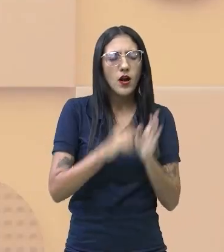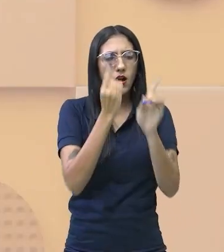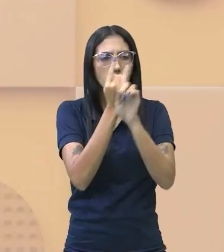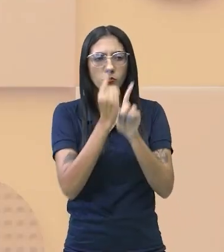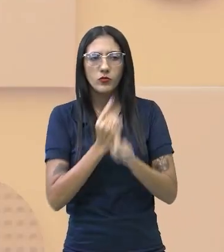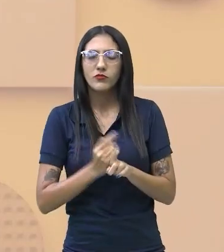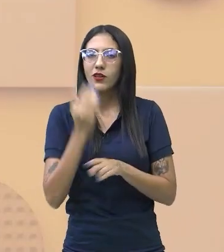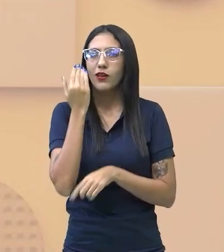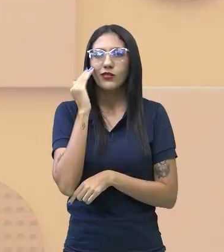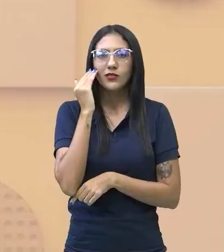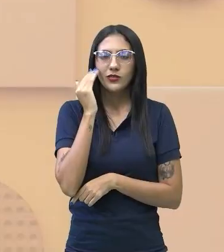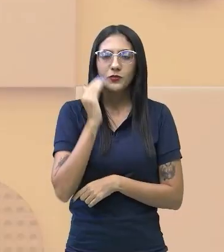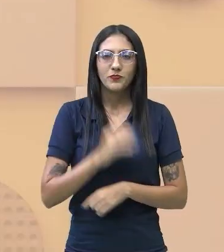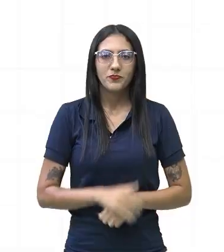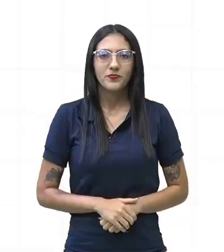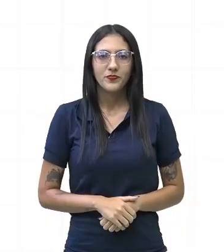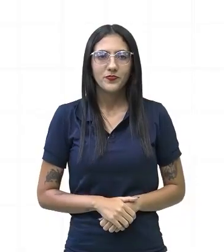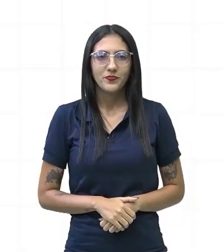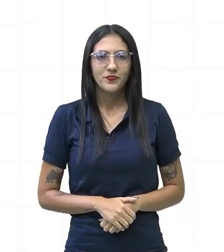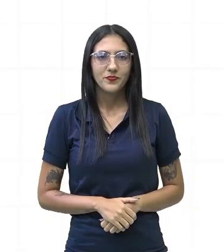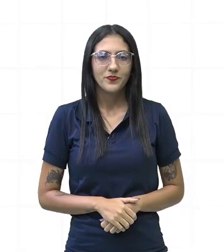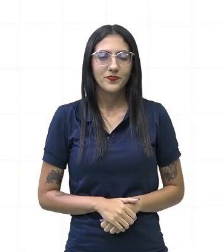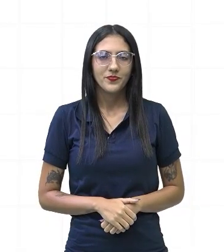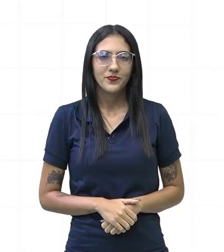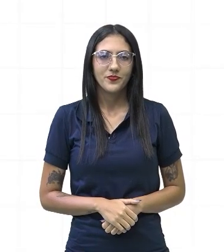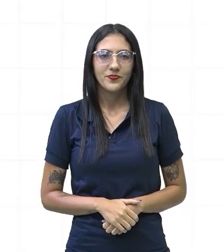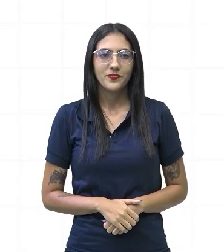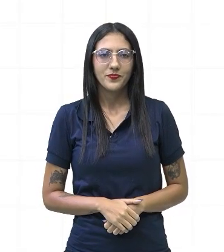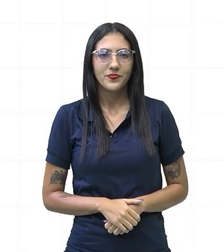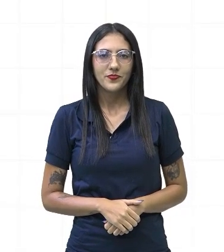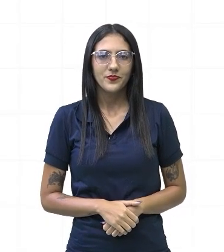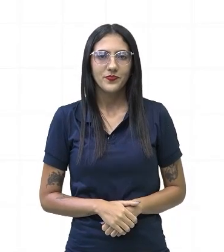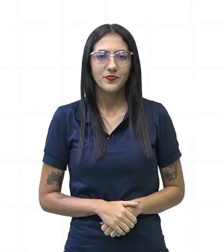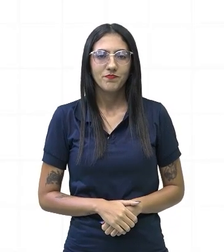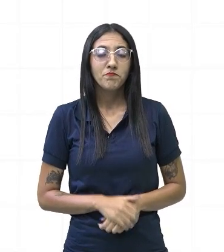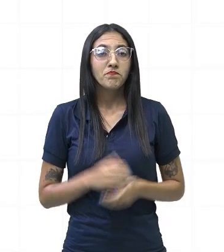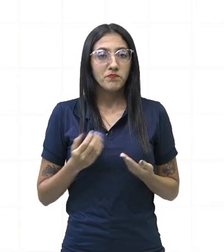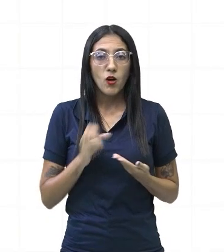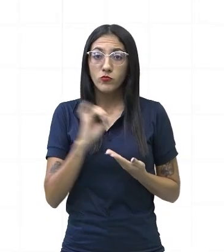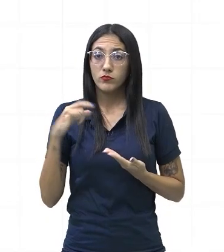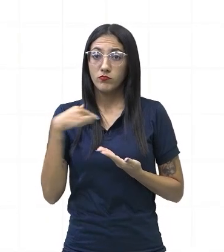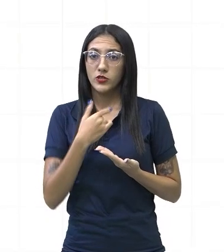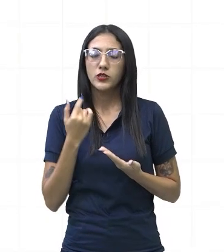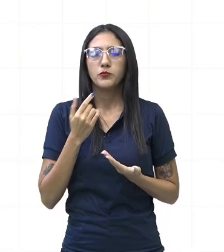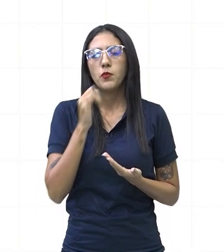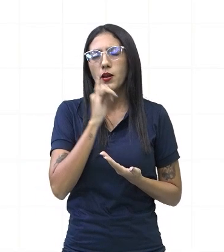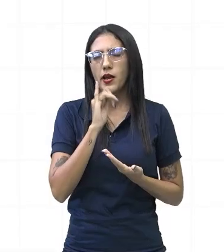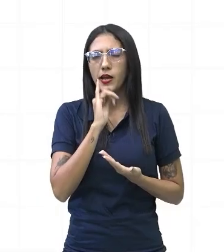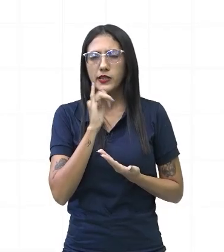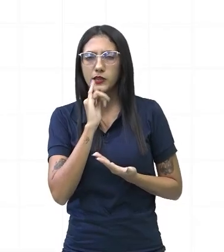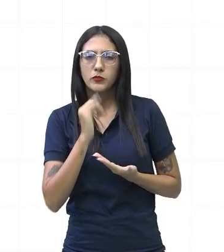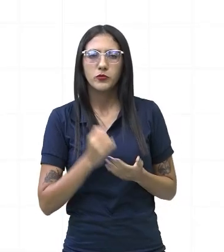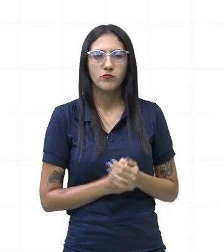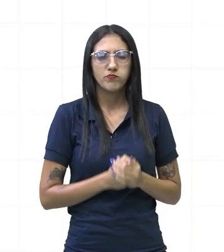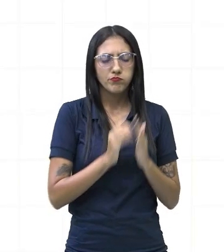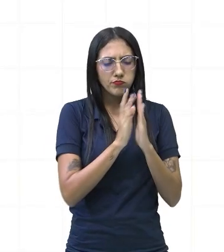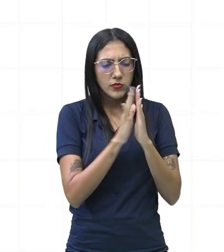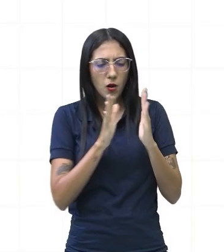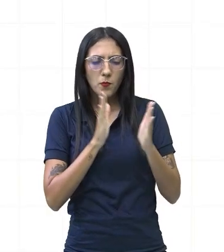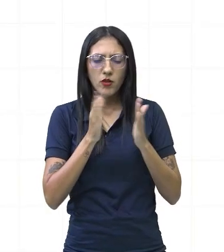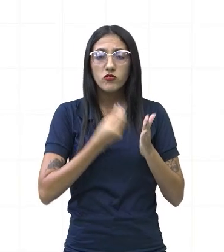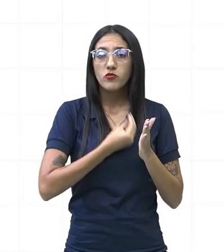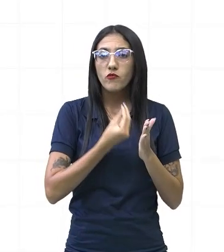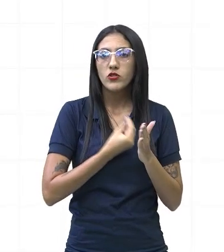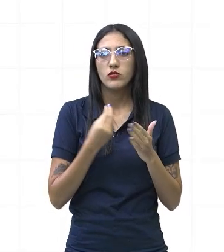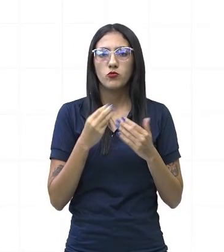uma história? Acompanhe comigo, olha só. Quando acompanhamos, então, o crescimento de um cachorro ou de uma árvore, percebemos a